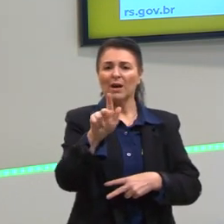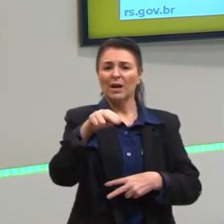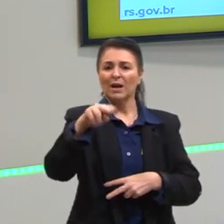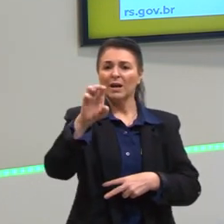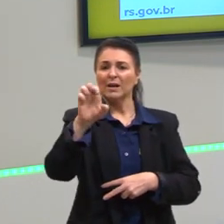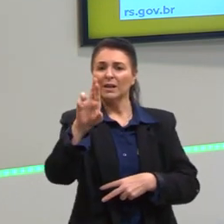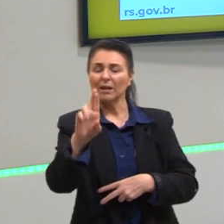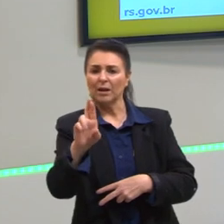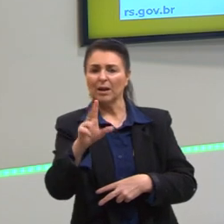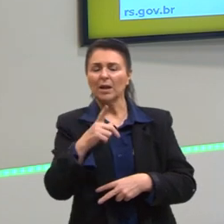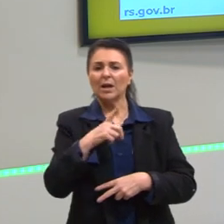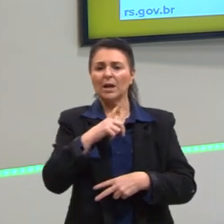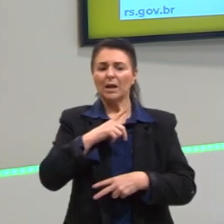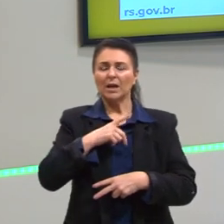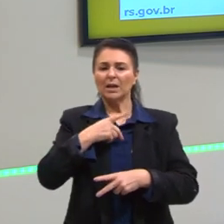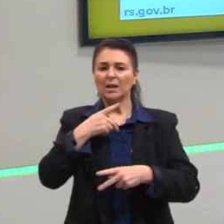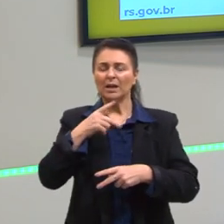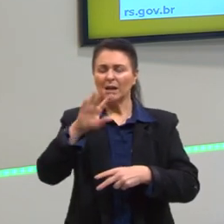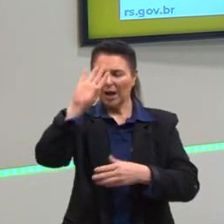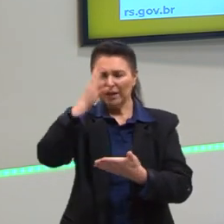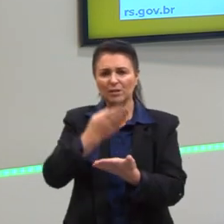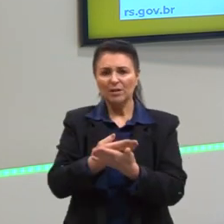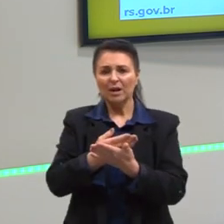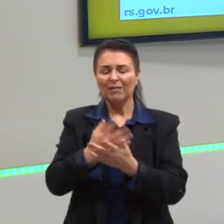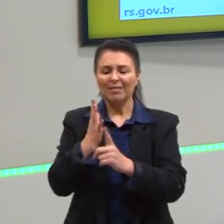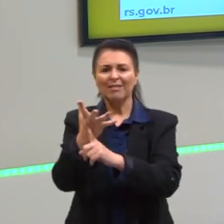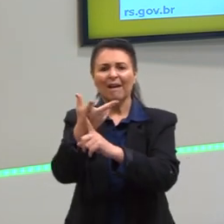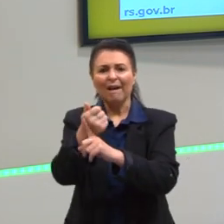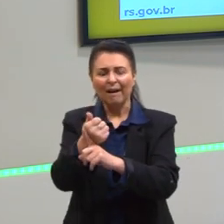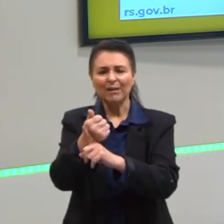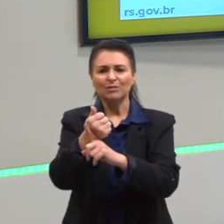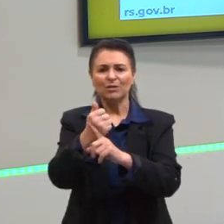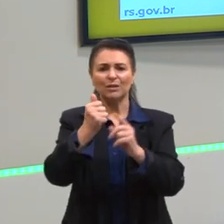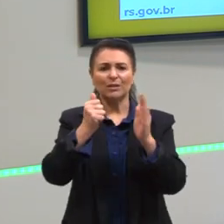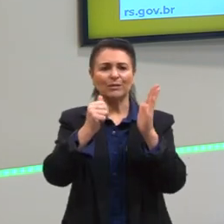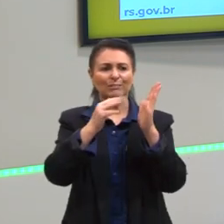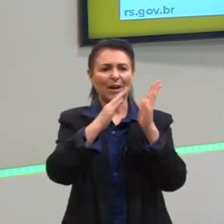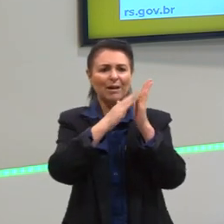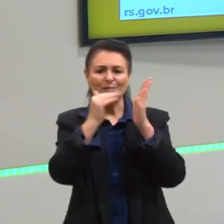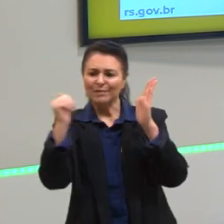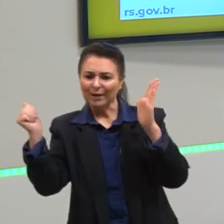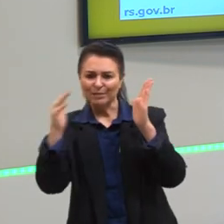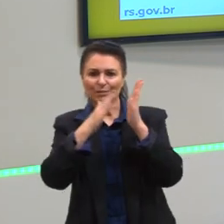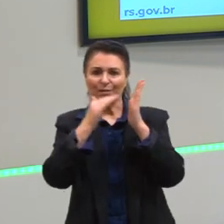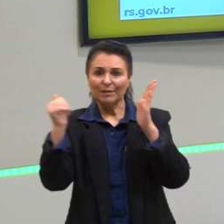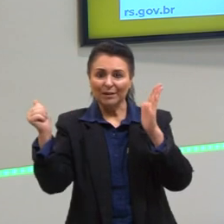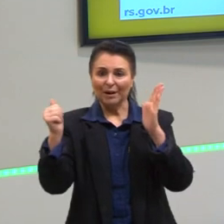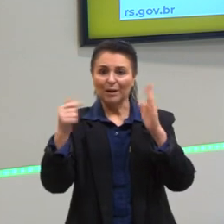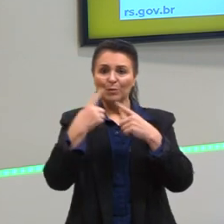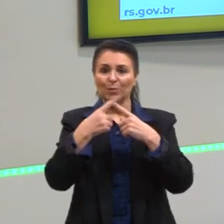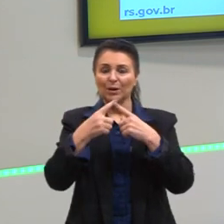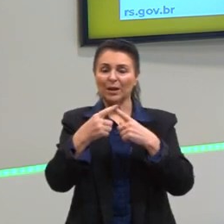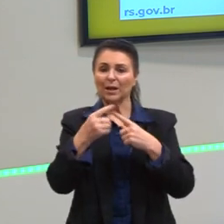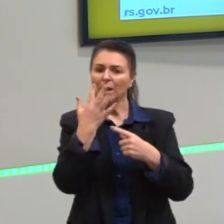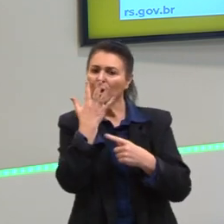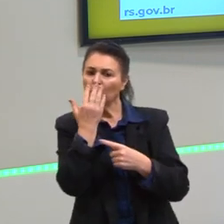né e aqui na estética porque na arte propor Unity que o ser humano coloca todas as suas potencialidades